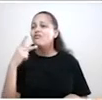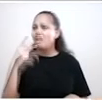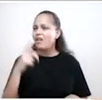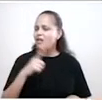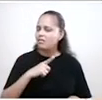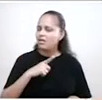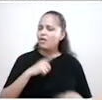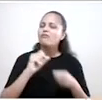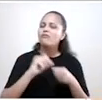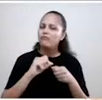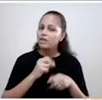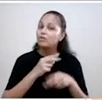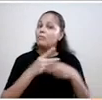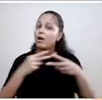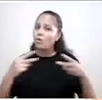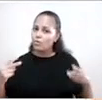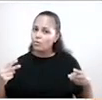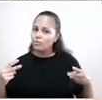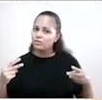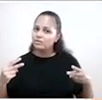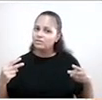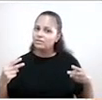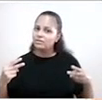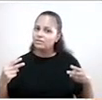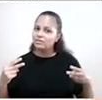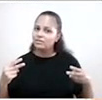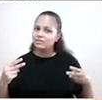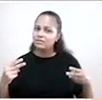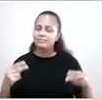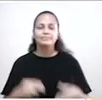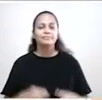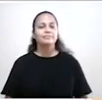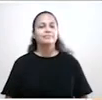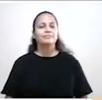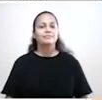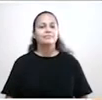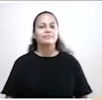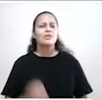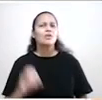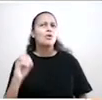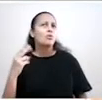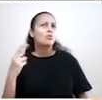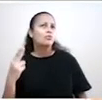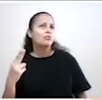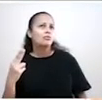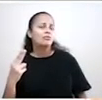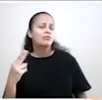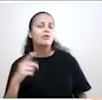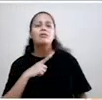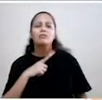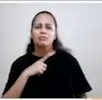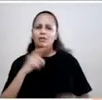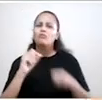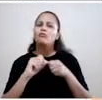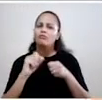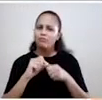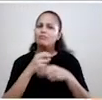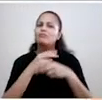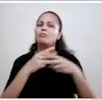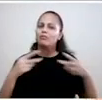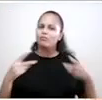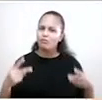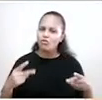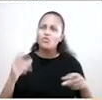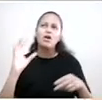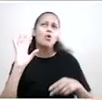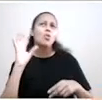tenho feito alguma coisa recentemente, ultimamente, ou seja, tenho feito alguma coisa,